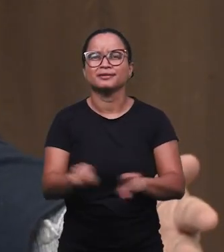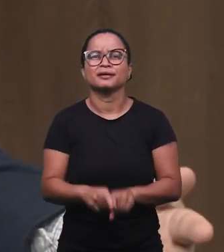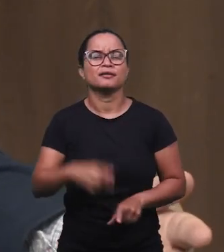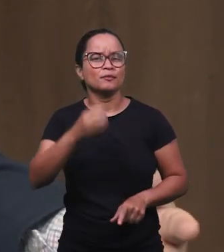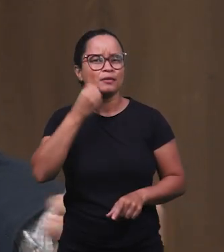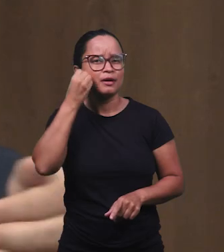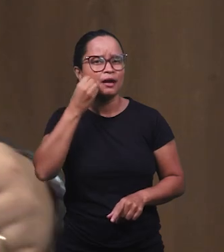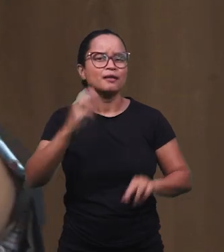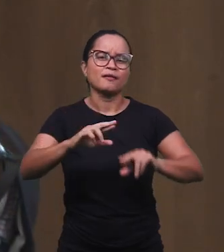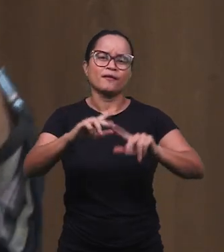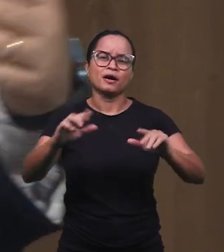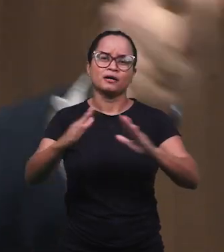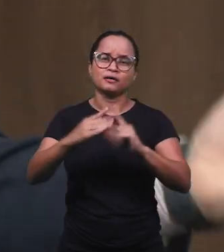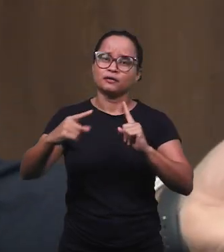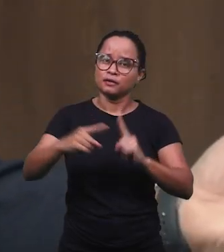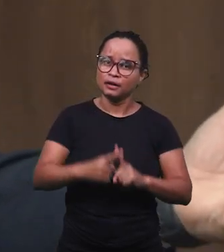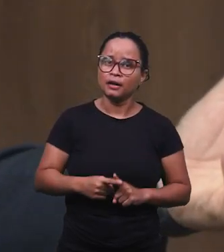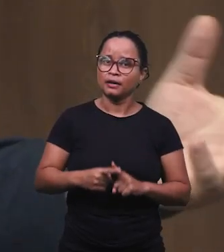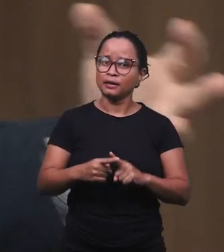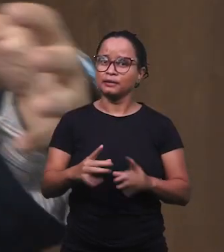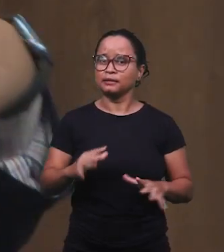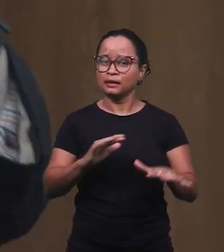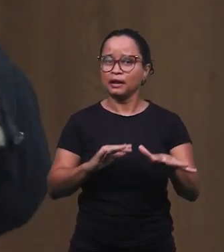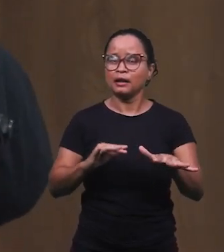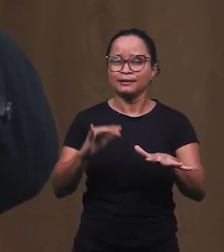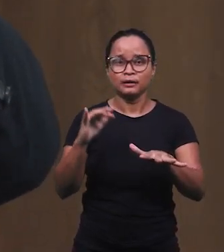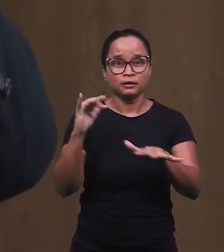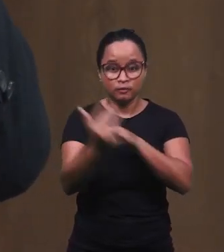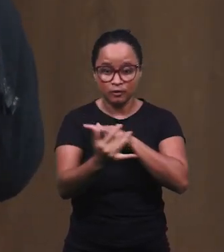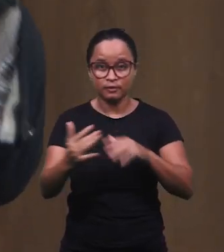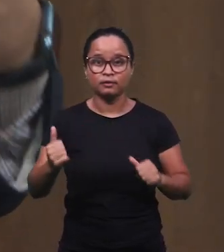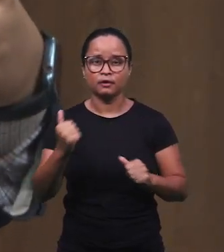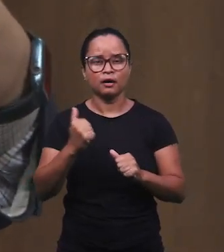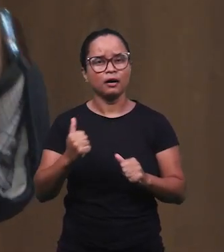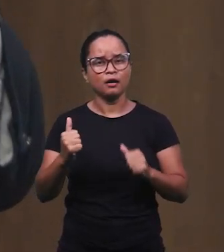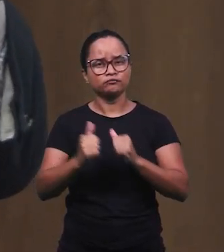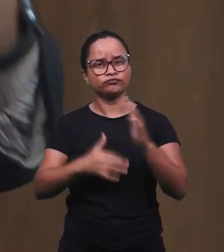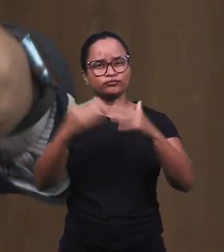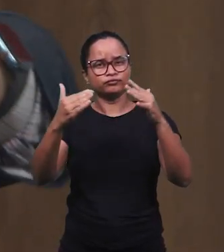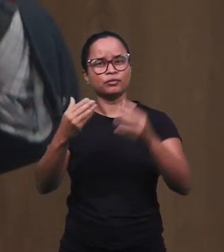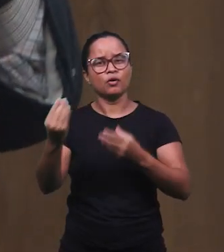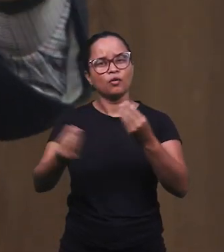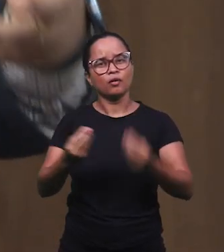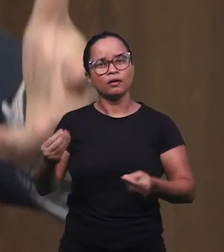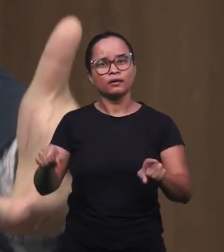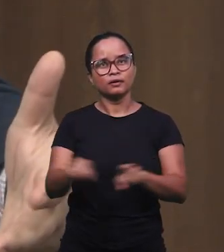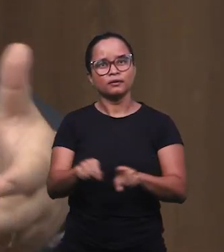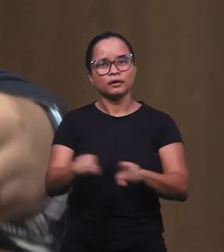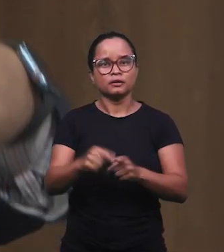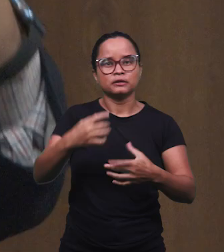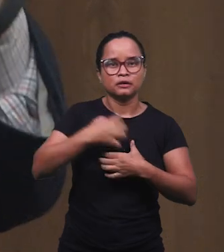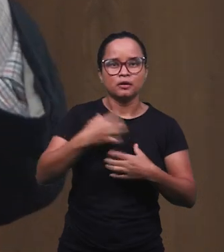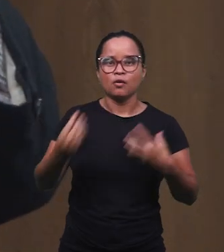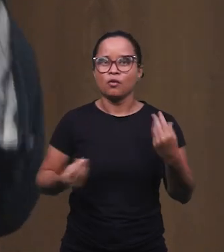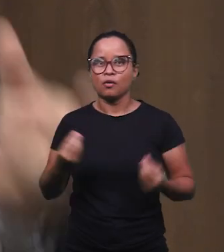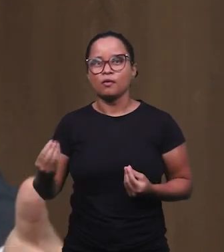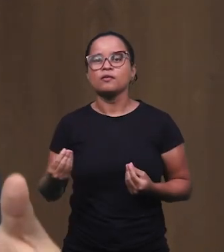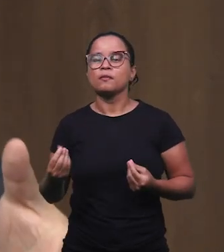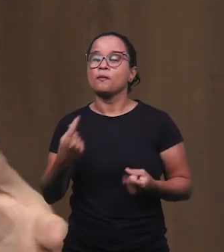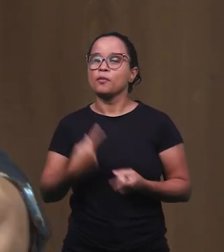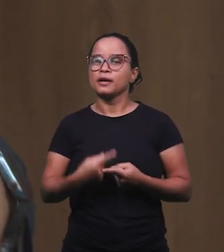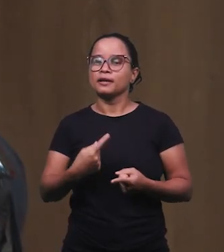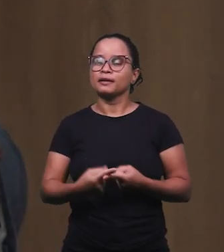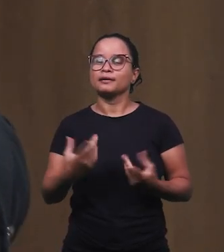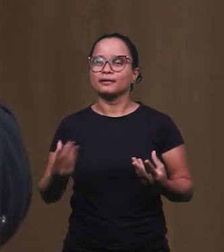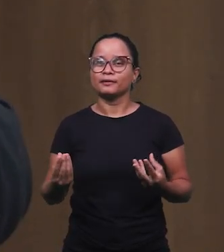experiências de várias igrejas crescendo nas redes sociais, com justamente esse formato que não lança